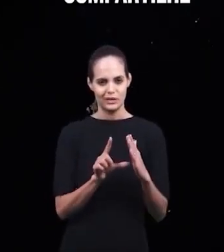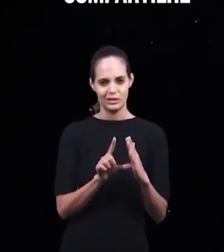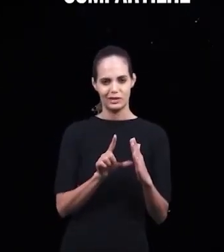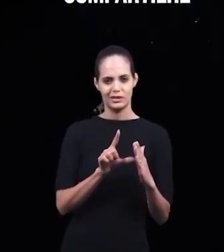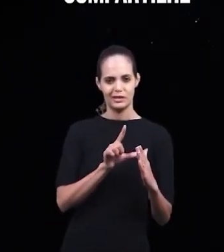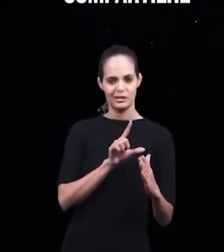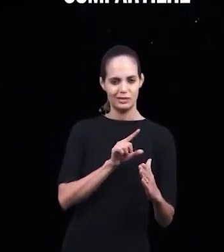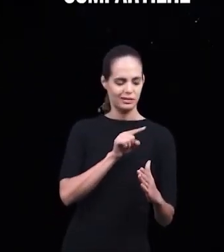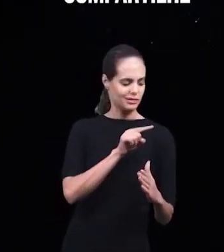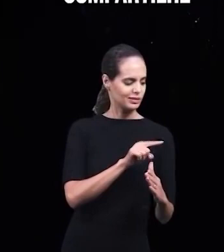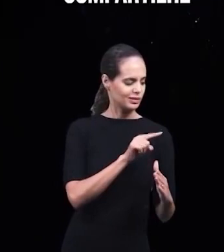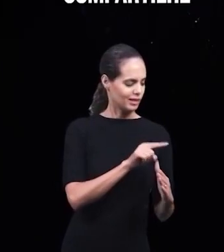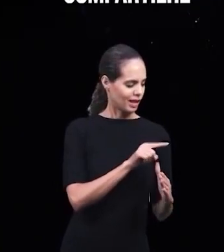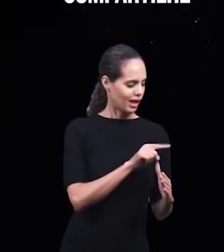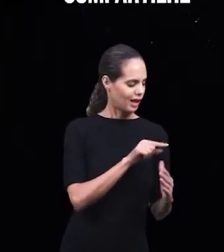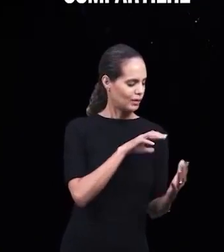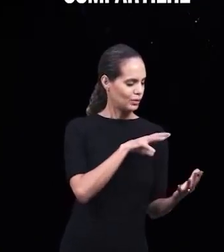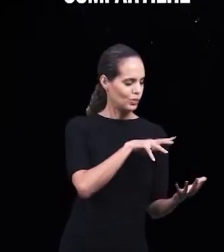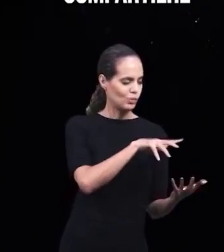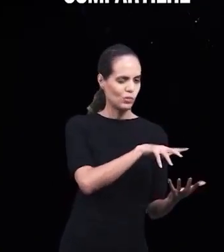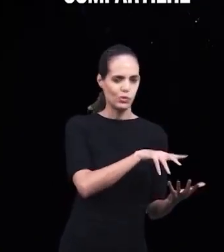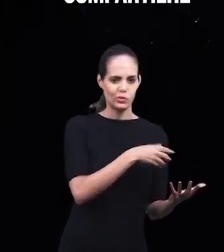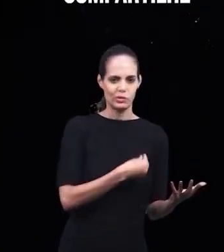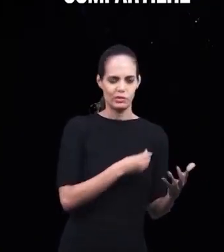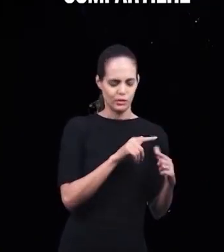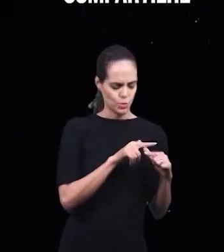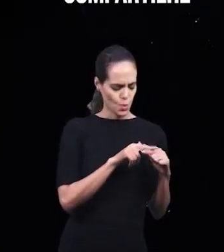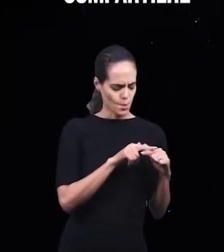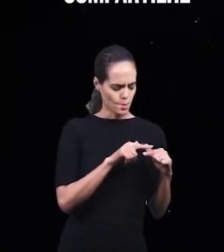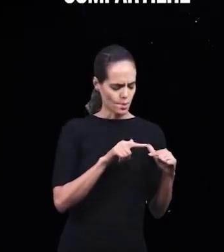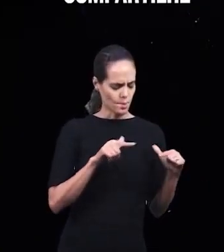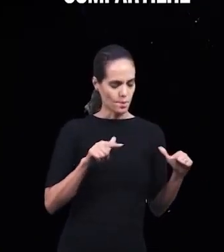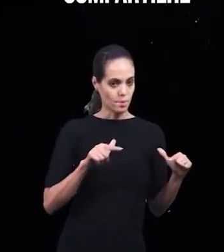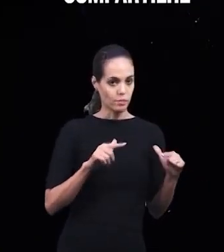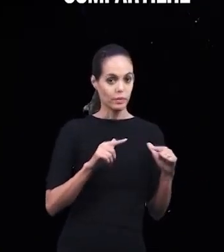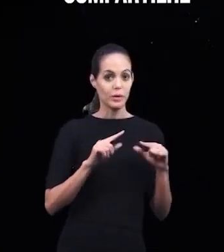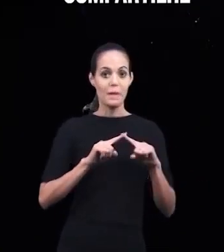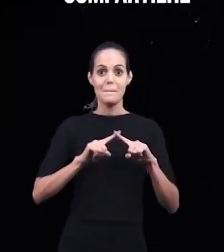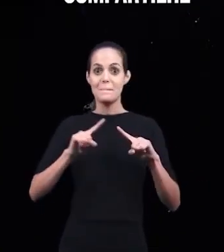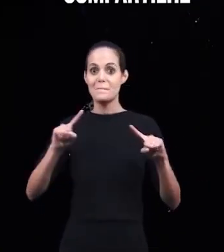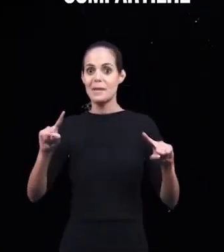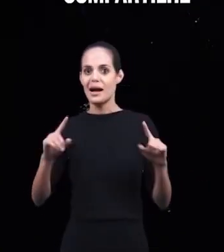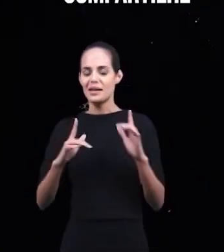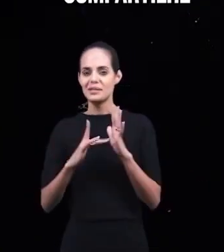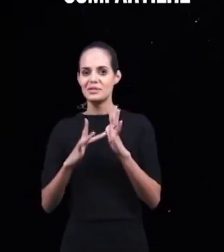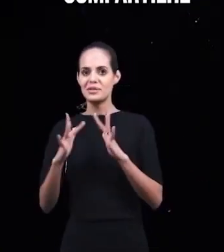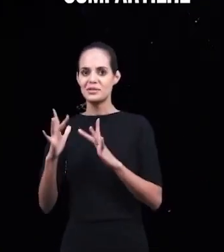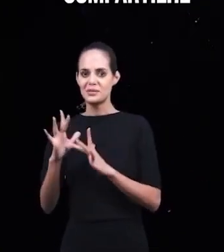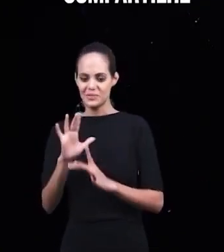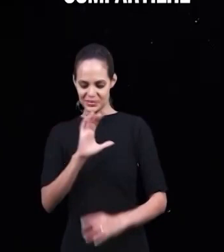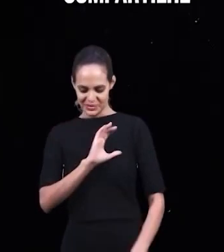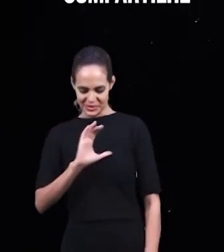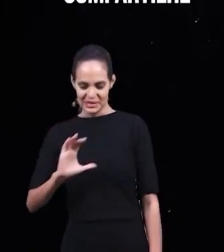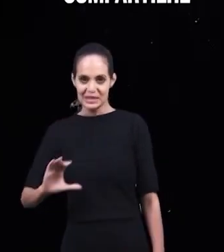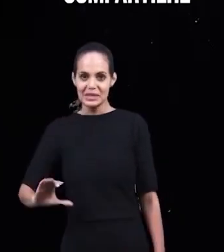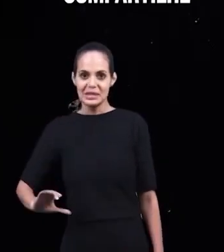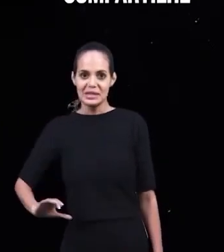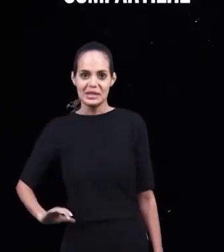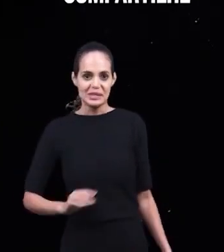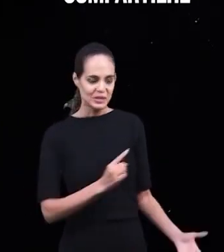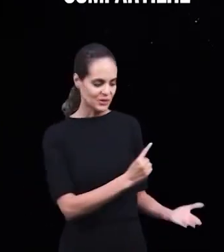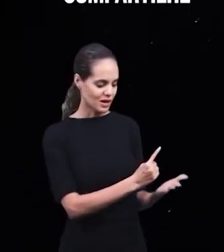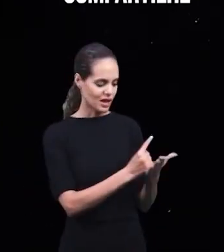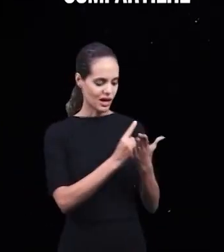vida tão vazia, Jesus Cristo transformou.